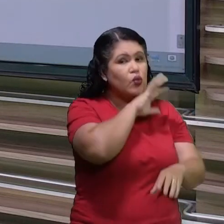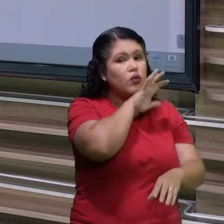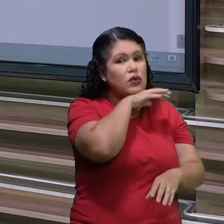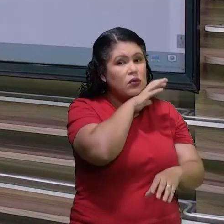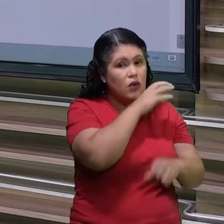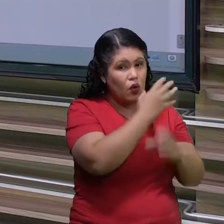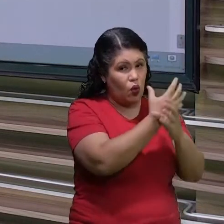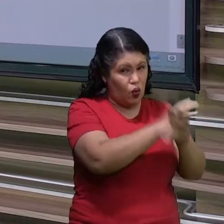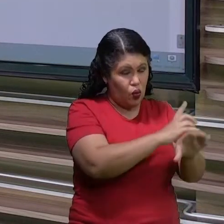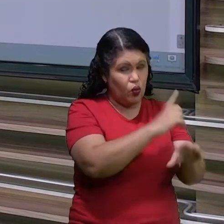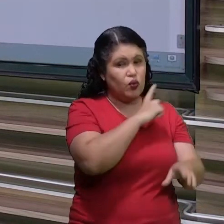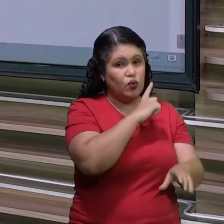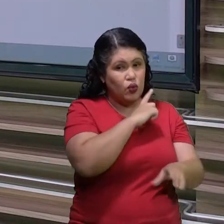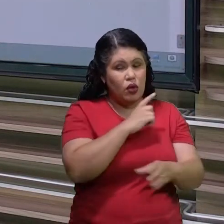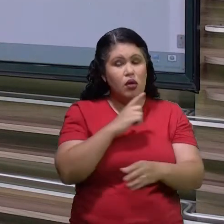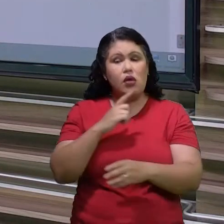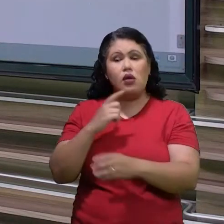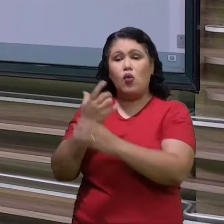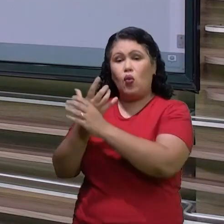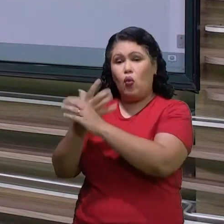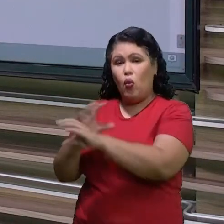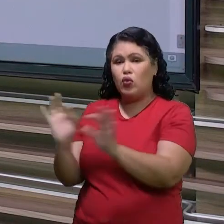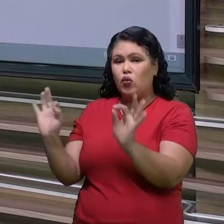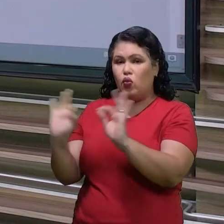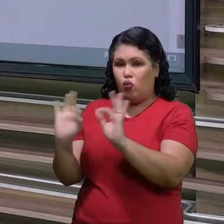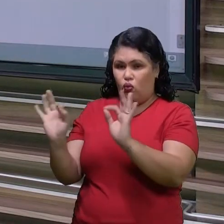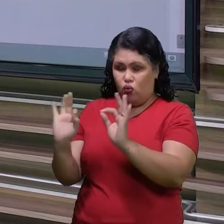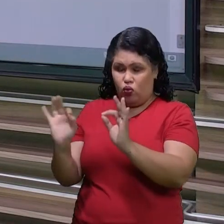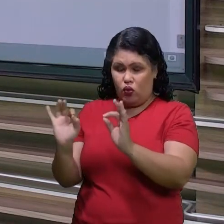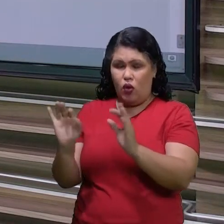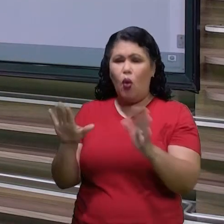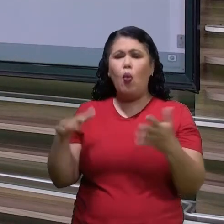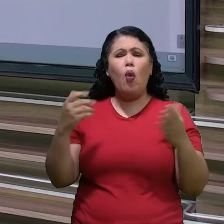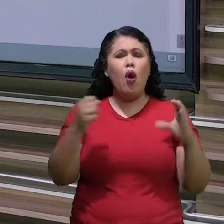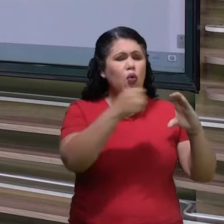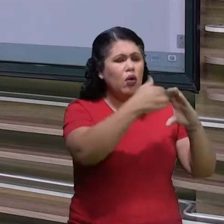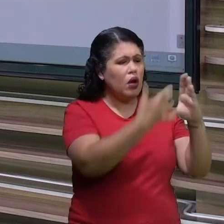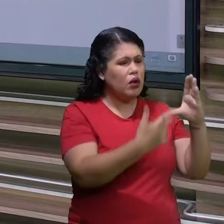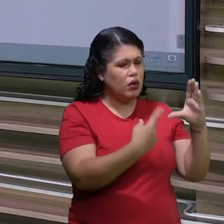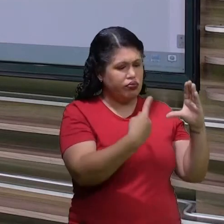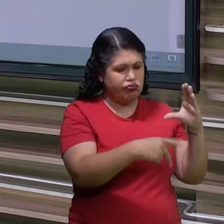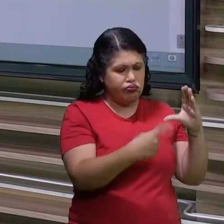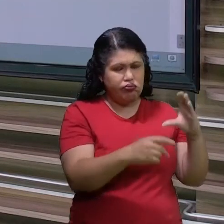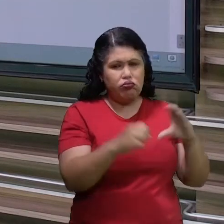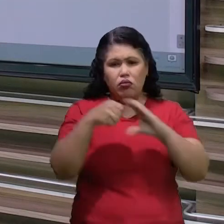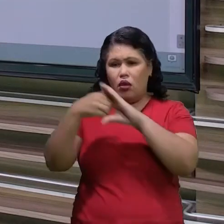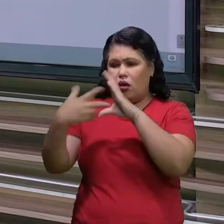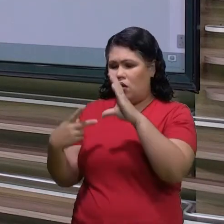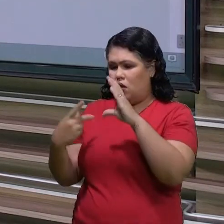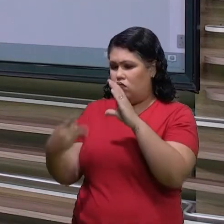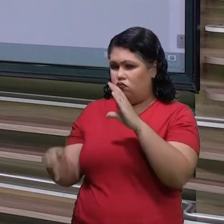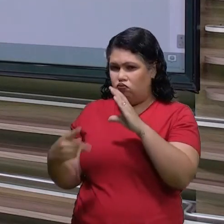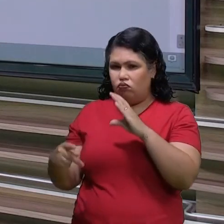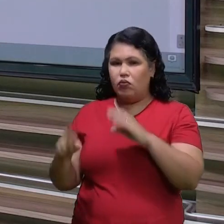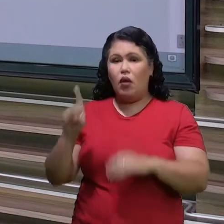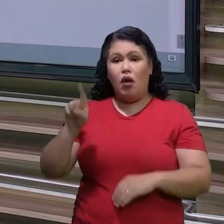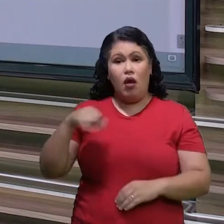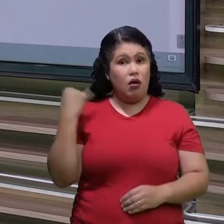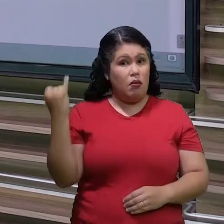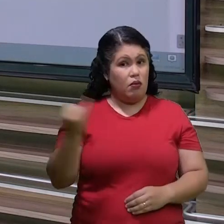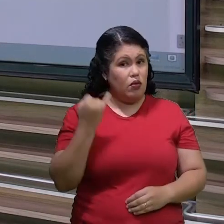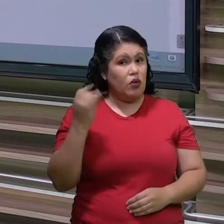aí vocês visualizam quais são as características dos vertebrados e invertebrados. Características importantes